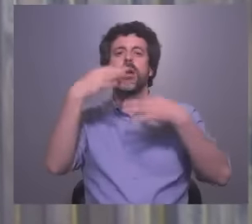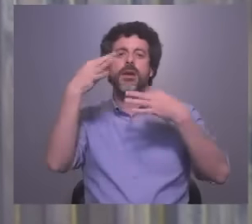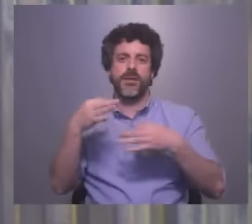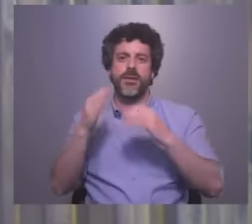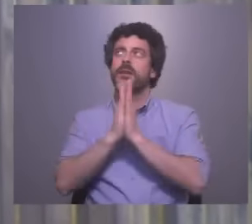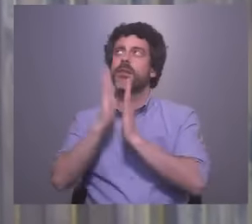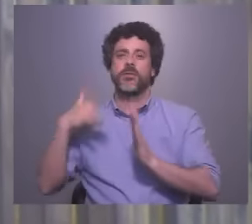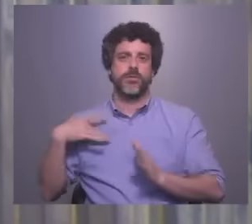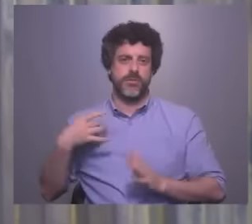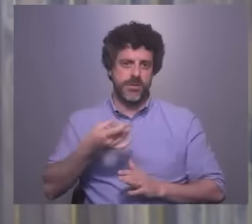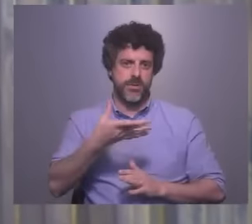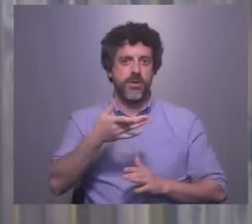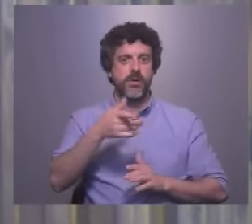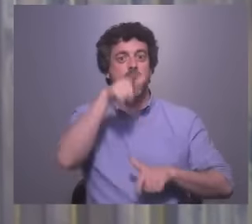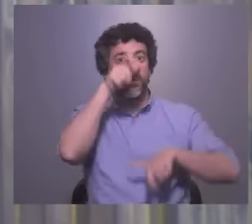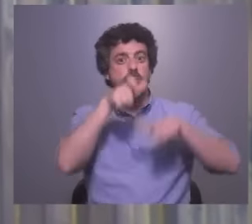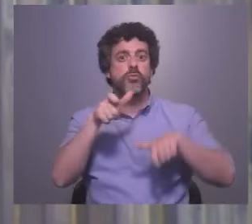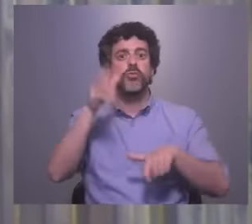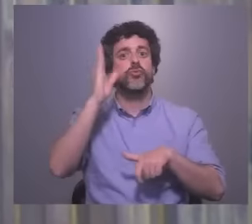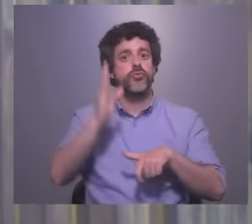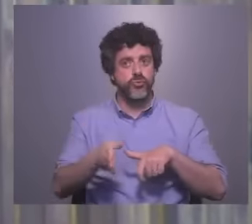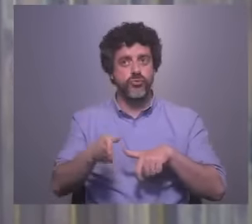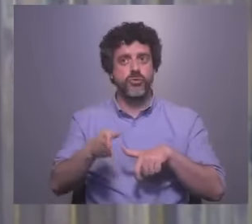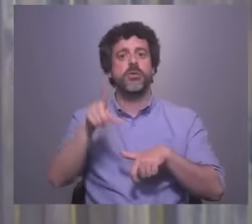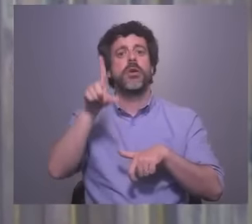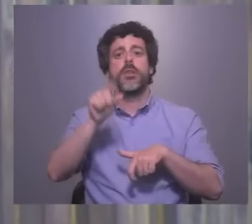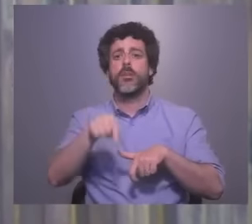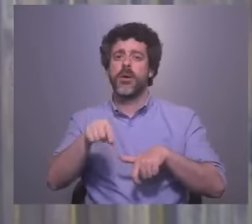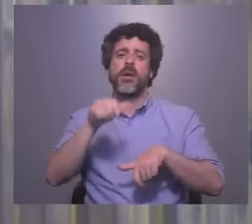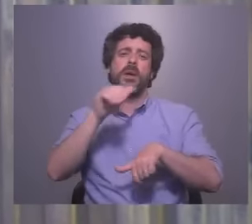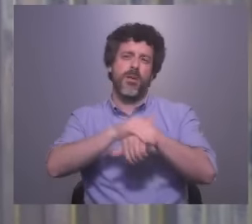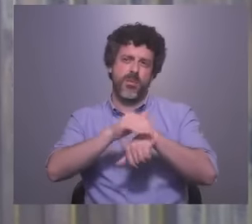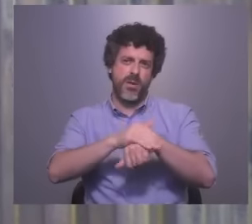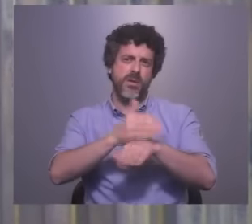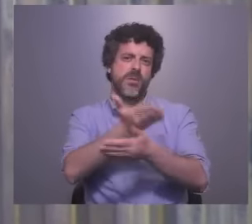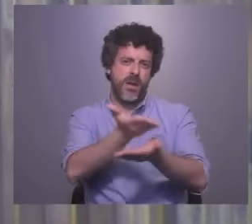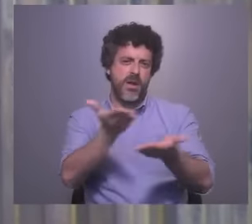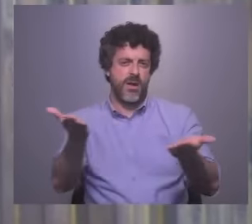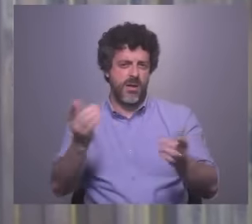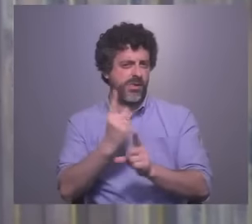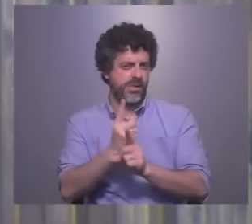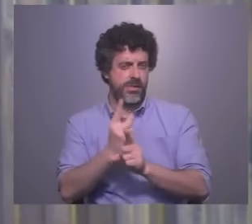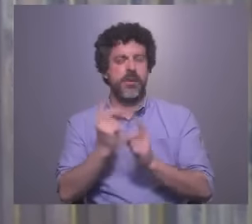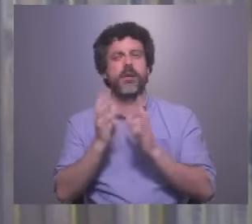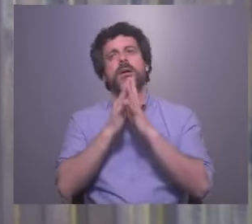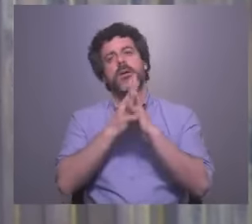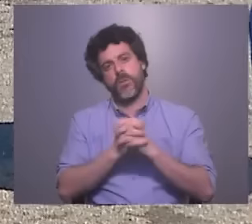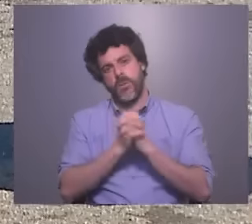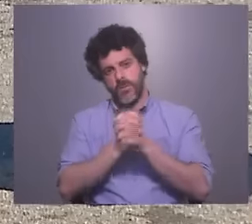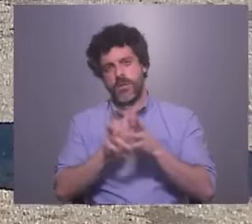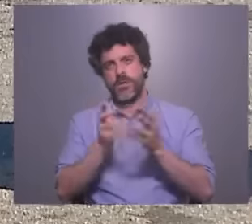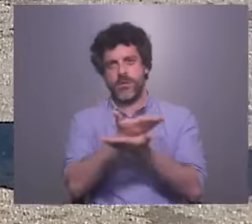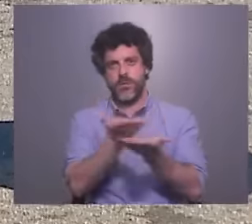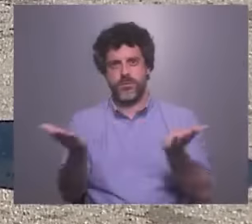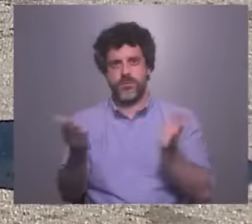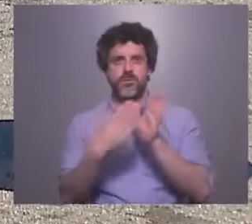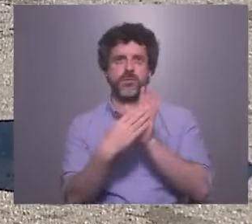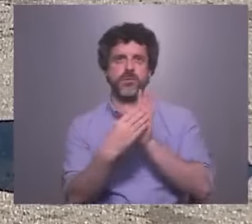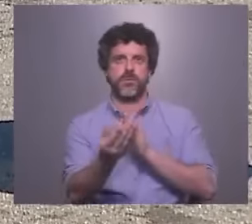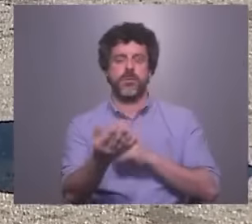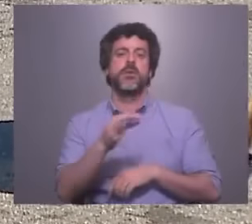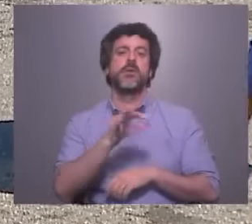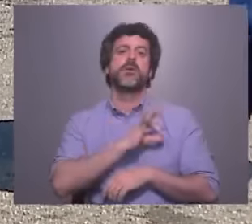fome. Pelos que tomam a defesa dos mais fracos, pelos que creem na misericórdia de